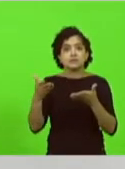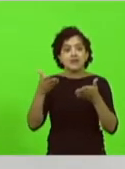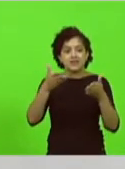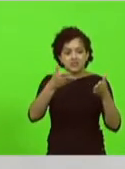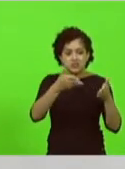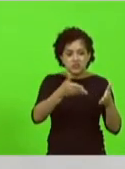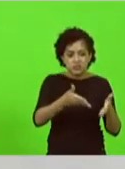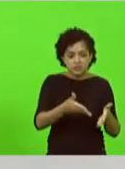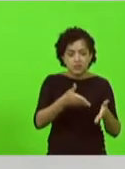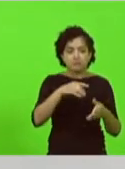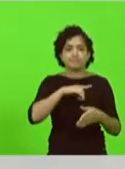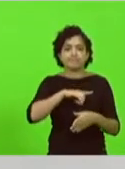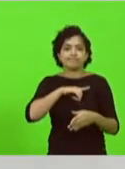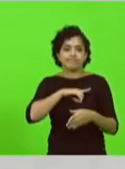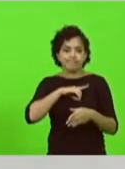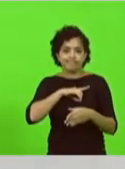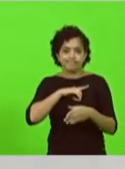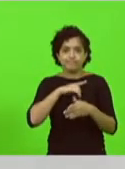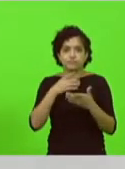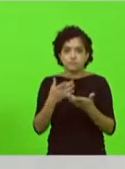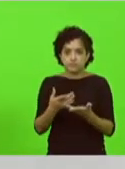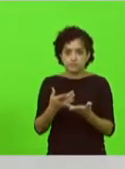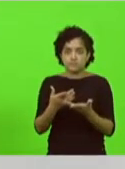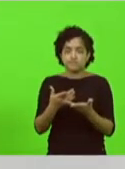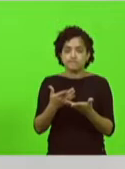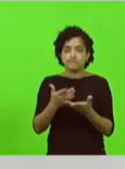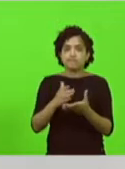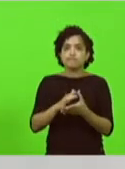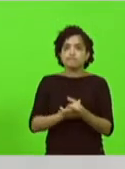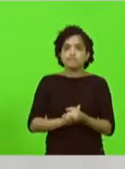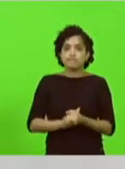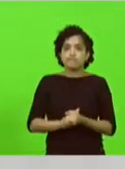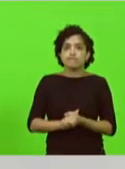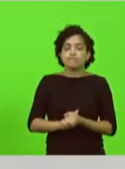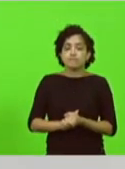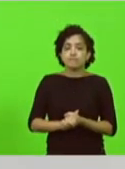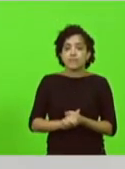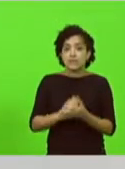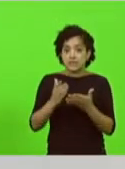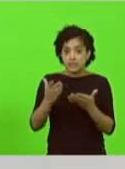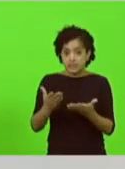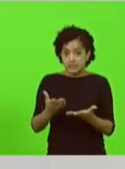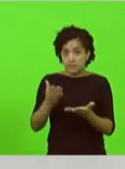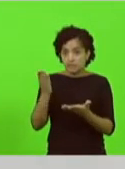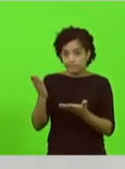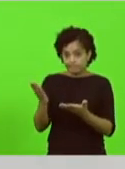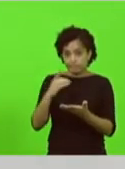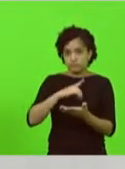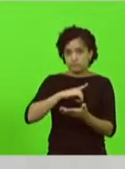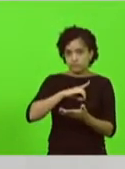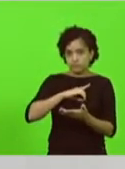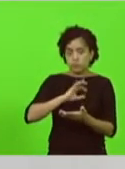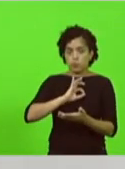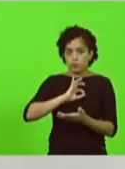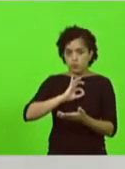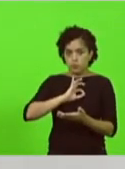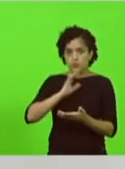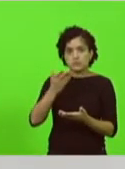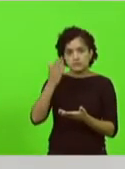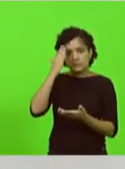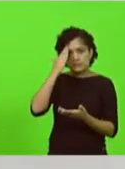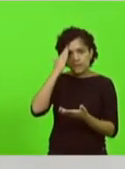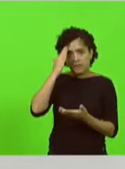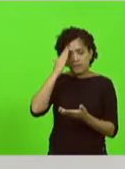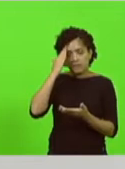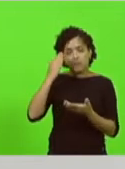simples delegacia. O senhor, como egresso dessa função pública de policial civil, o senhor sabe que nós temos